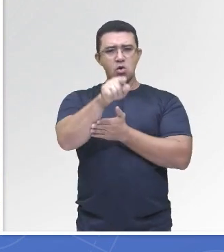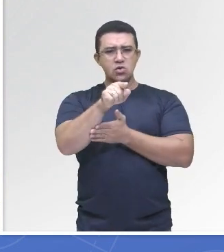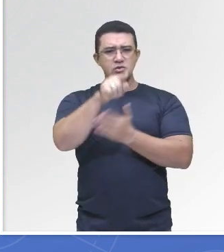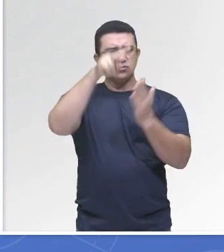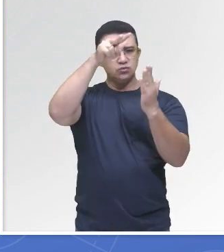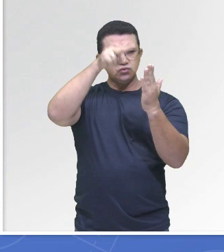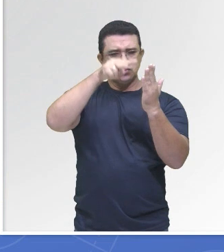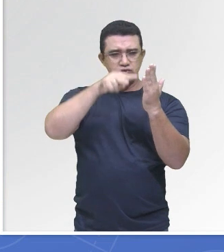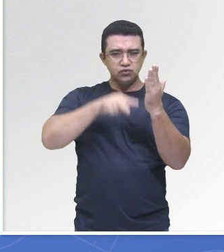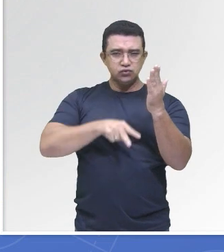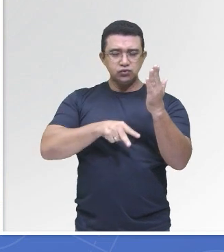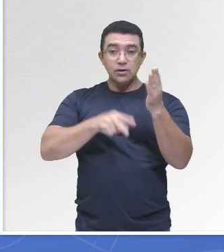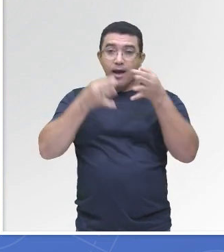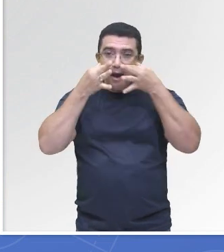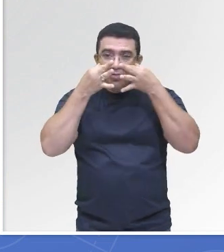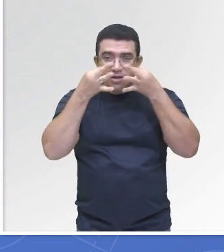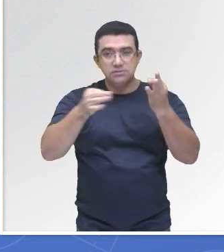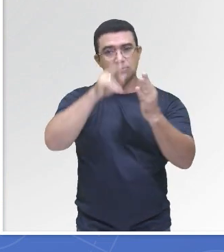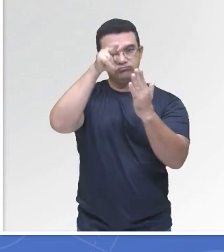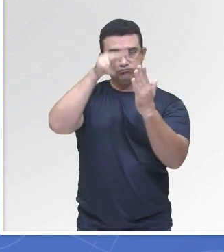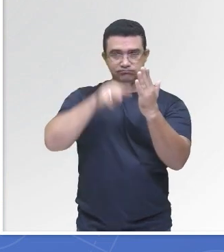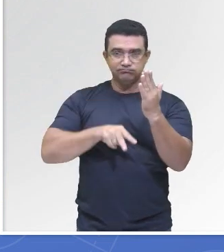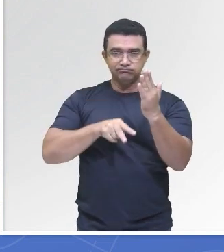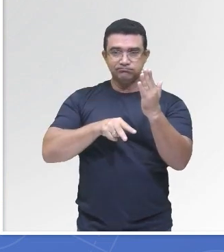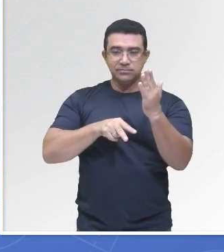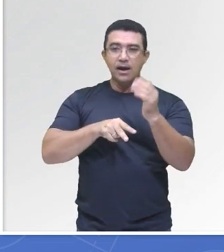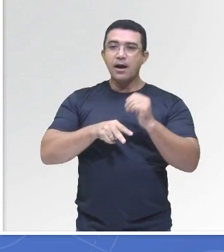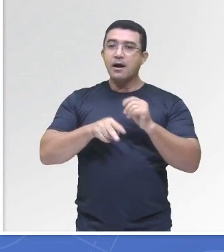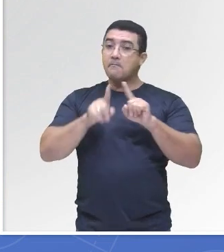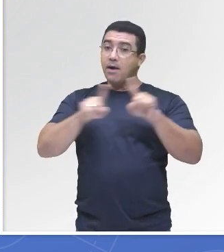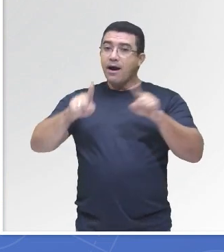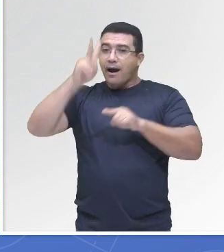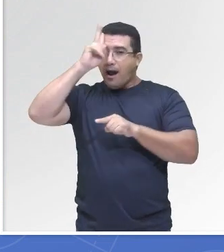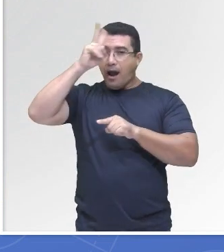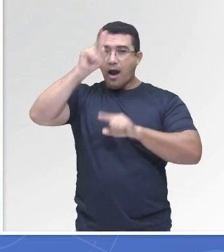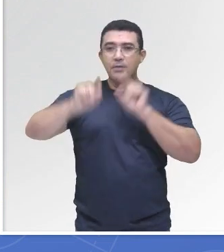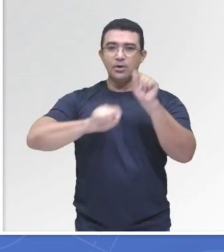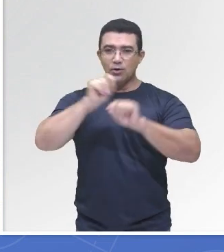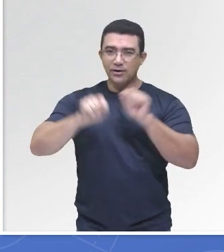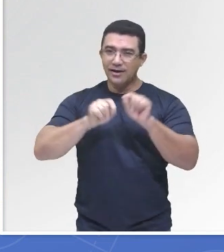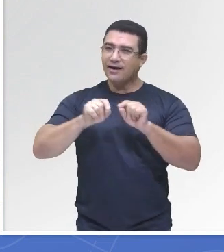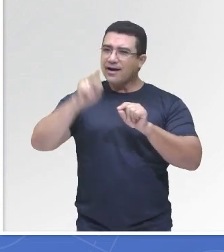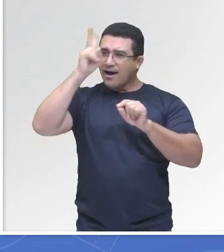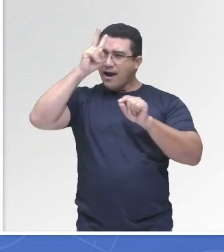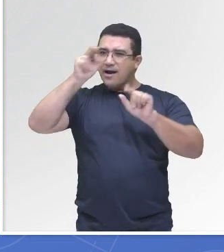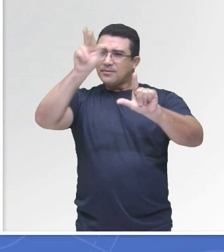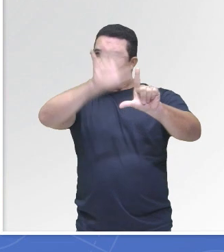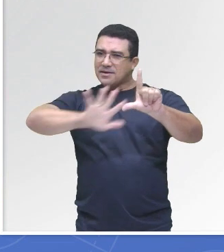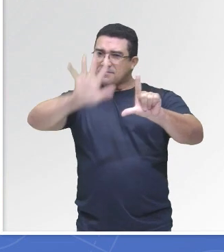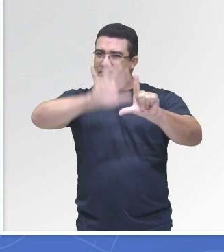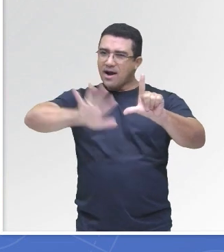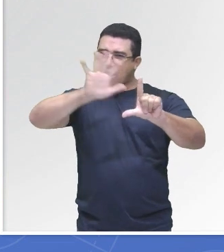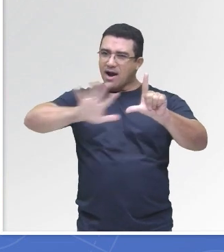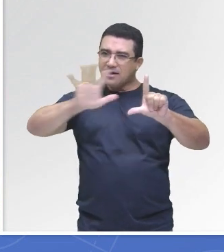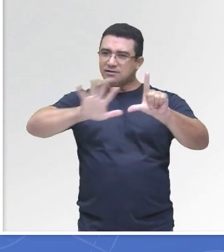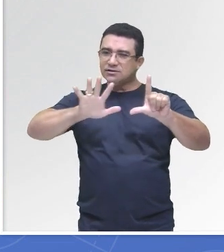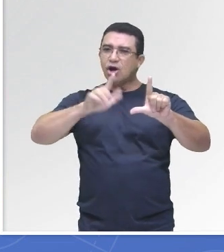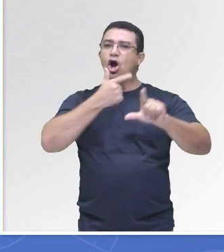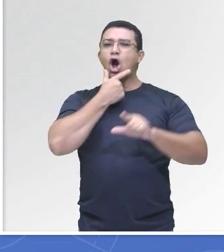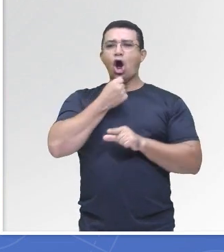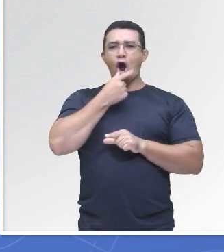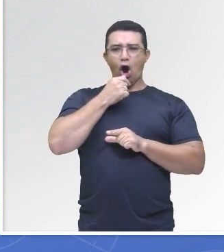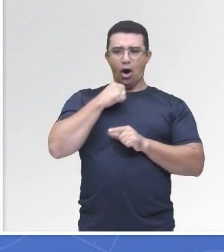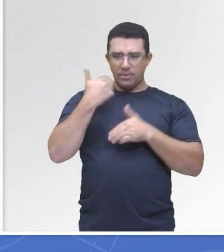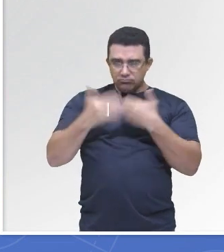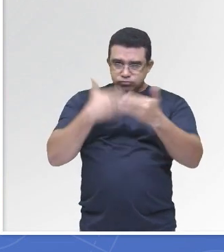leitura atenta desse enunciado, lembrando lá daquela imagem que eu trouxe da evolução da espécie